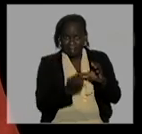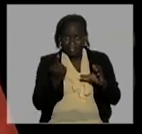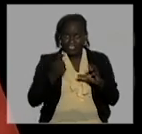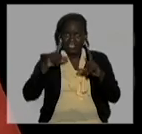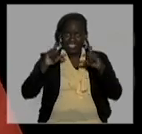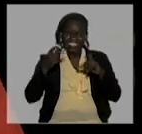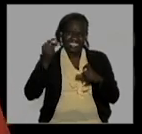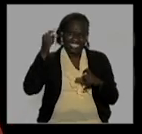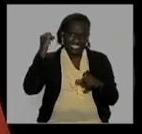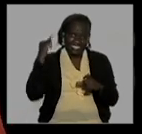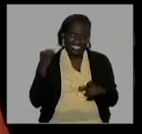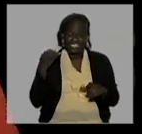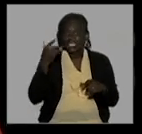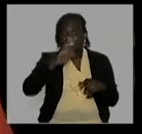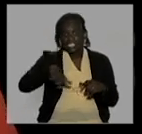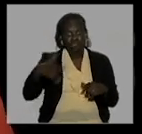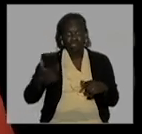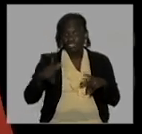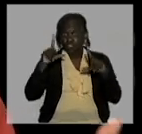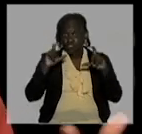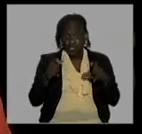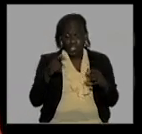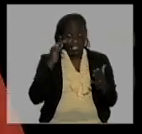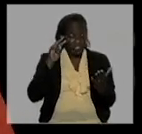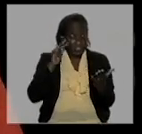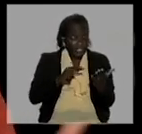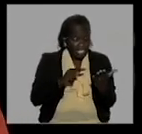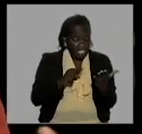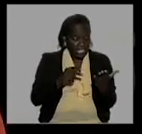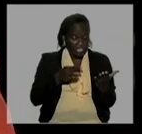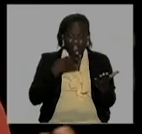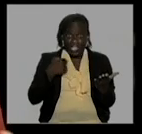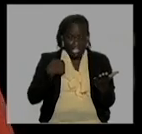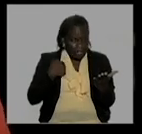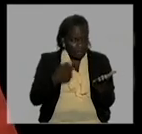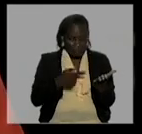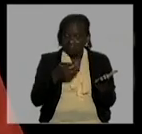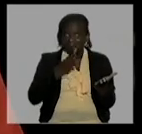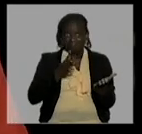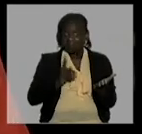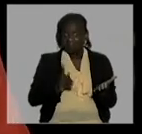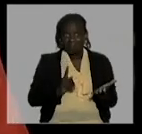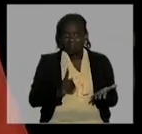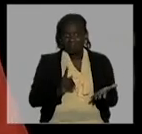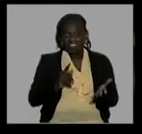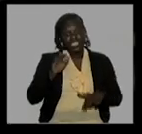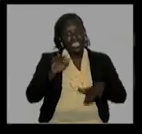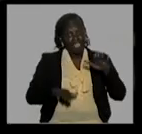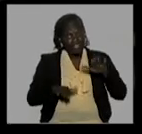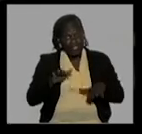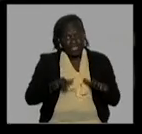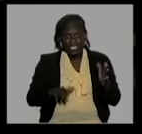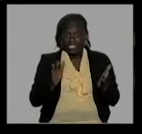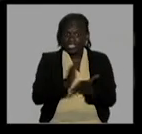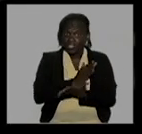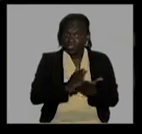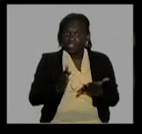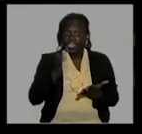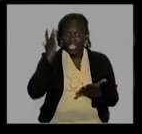analógico. E as crianças não tinham fotos, elas não se viam, elas não se reconheciam, né? Talvez